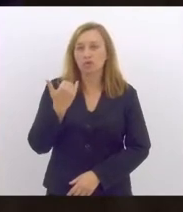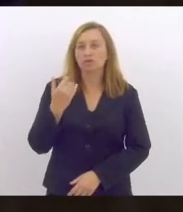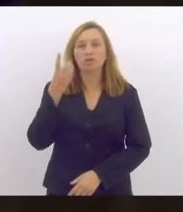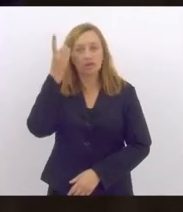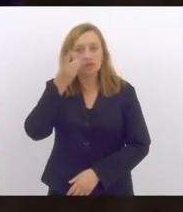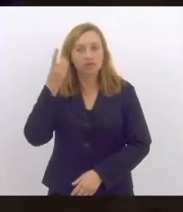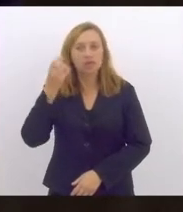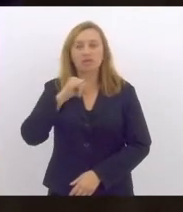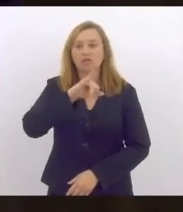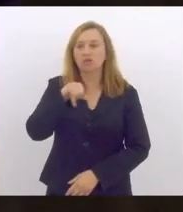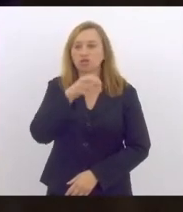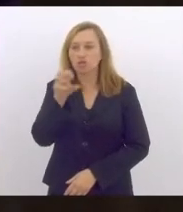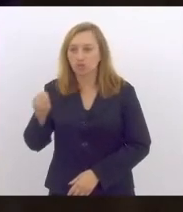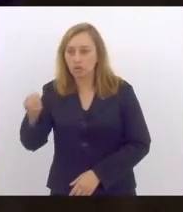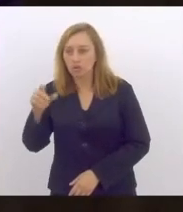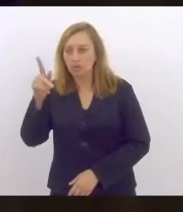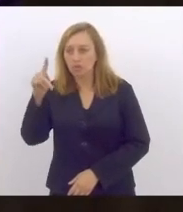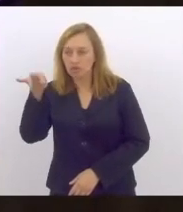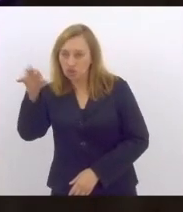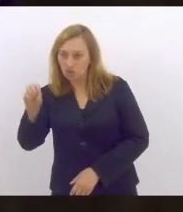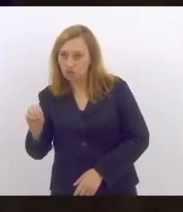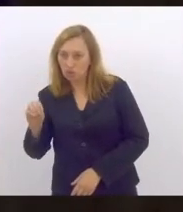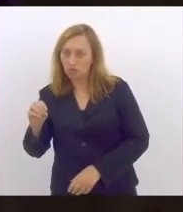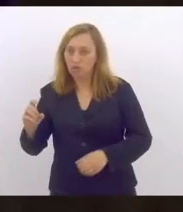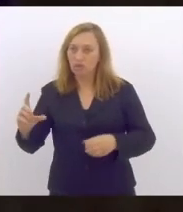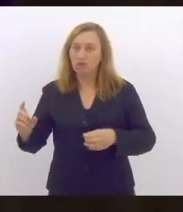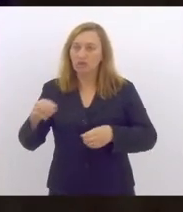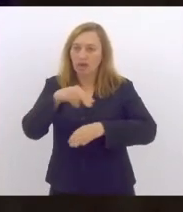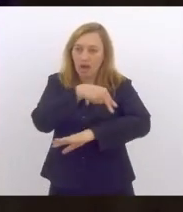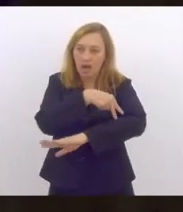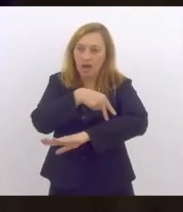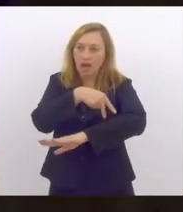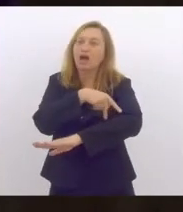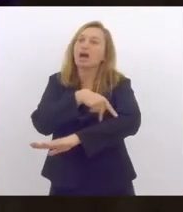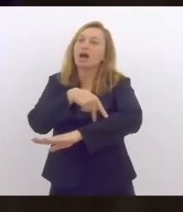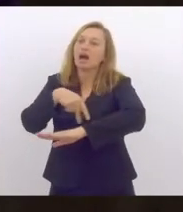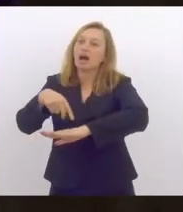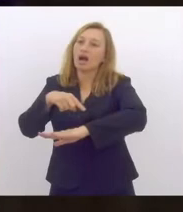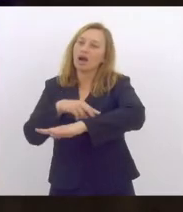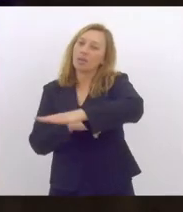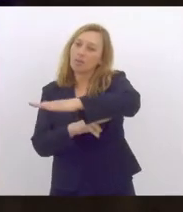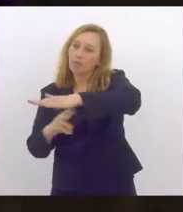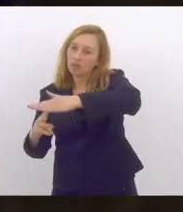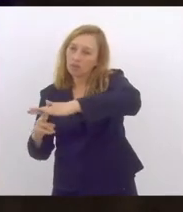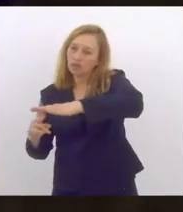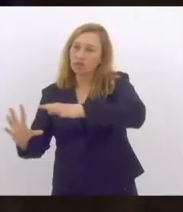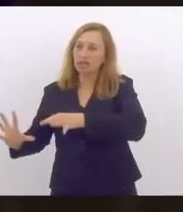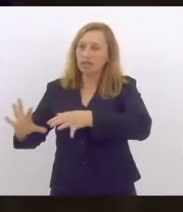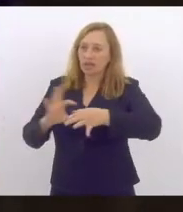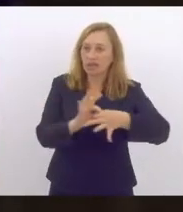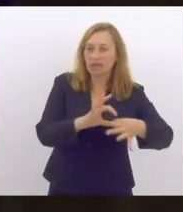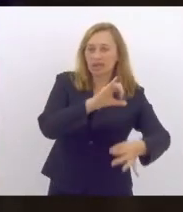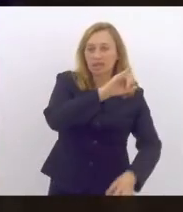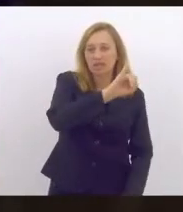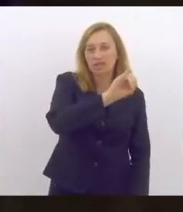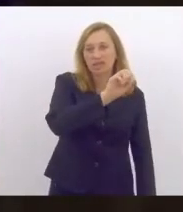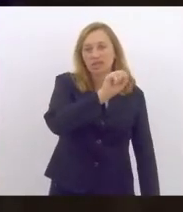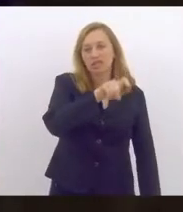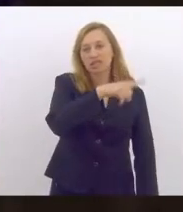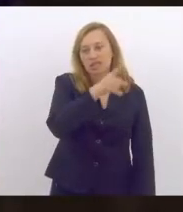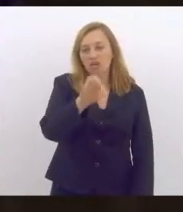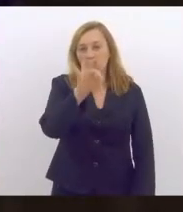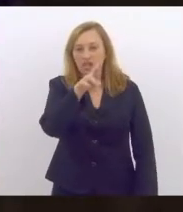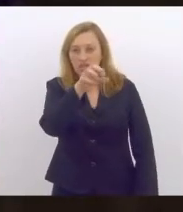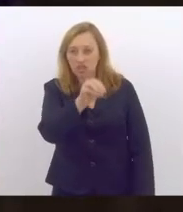a ponte da integração que liga os municípios de São Francisco de Tabapuana e São João da Barra. E,